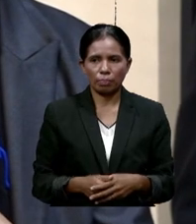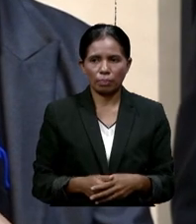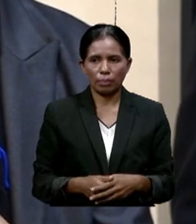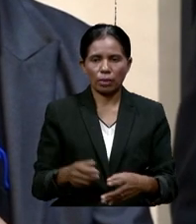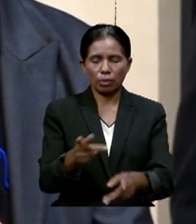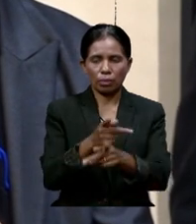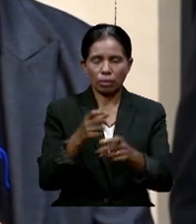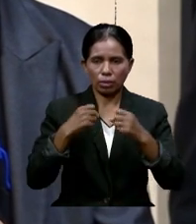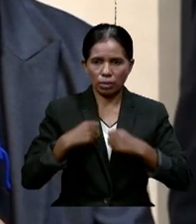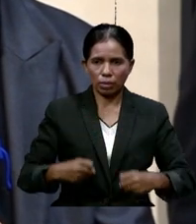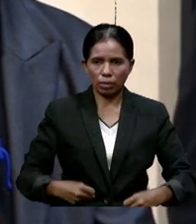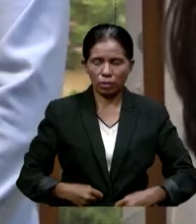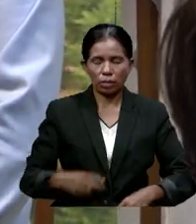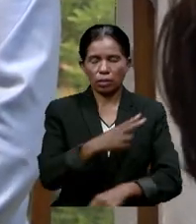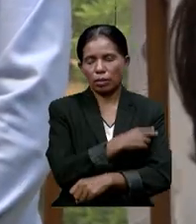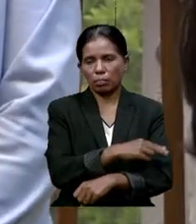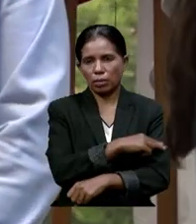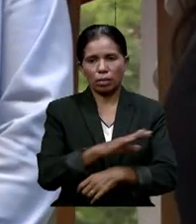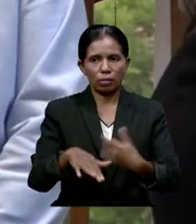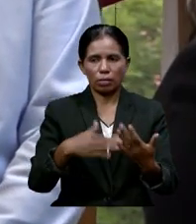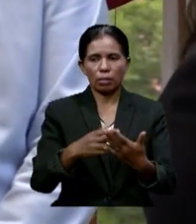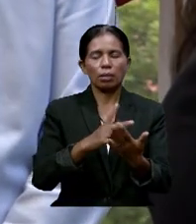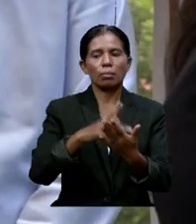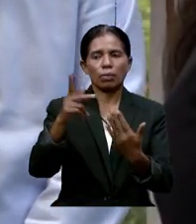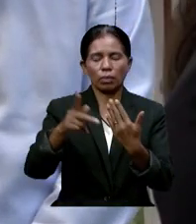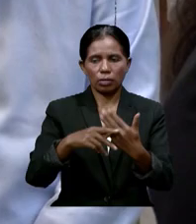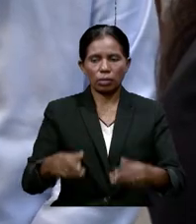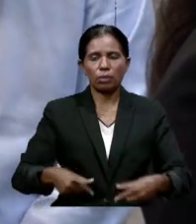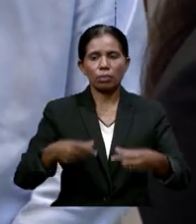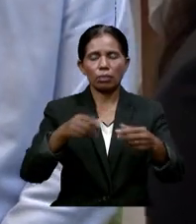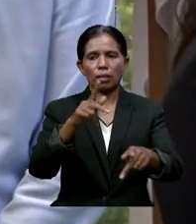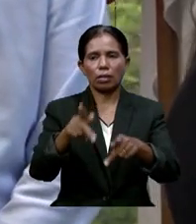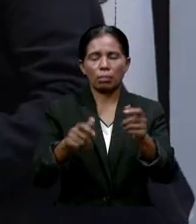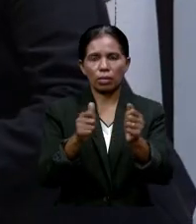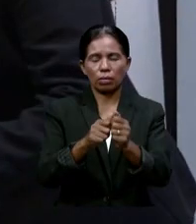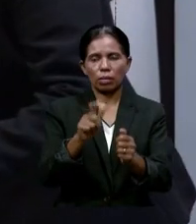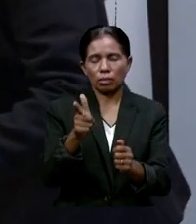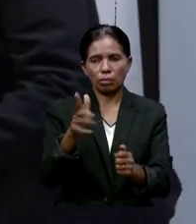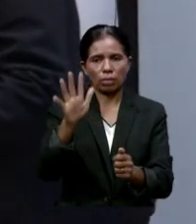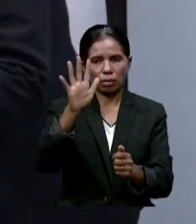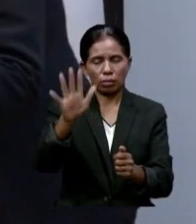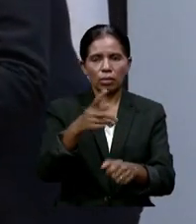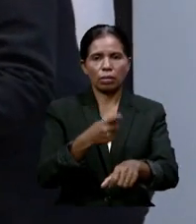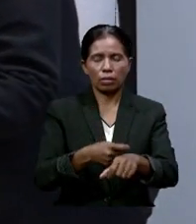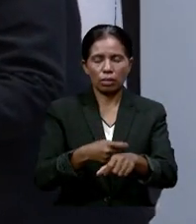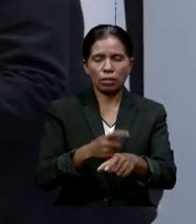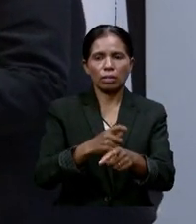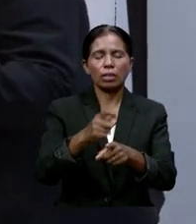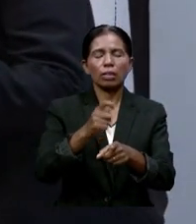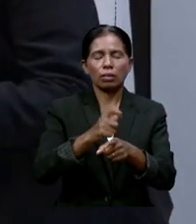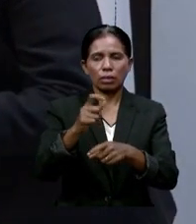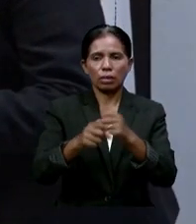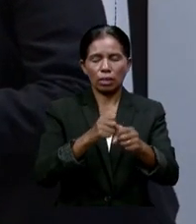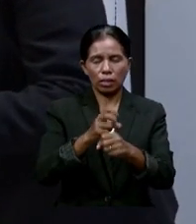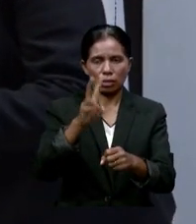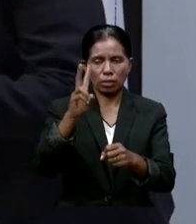cuidado de saúde primário e a centro de saúde sira hotu. O programa né, se oferece bem na Rurais em Lima, a duração curso Tinan Rua, deve